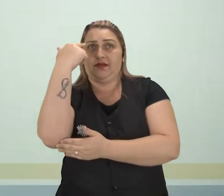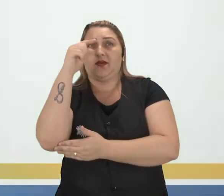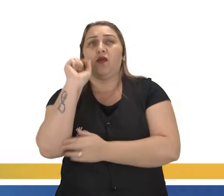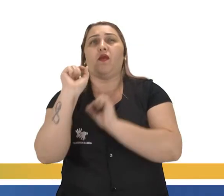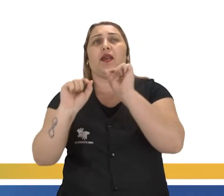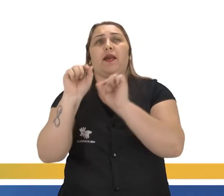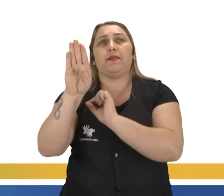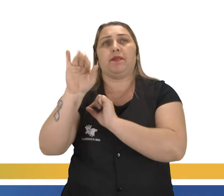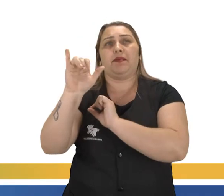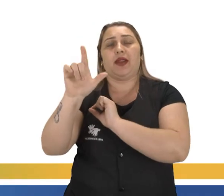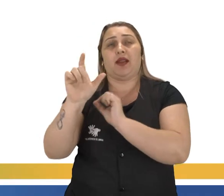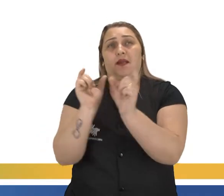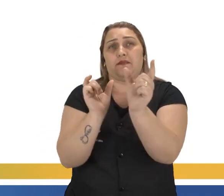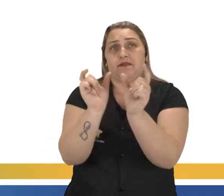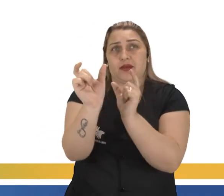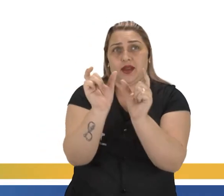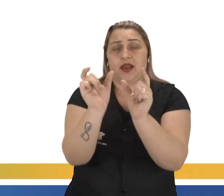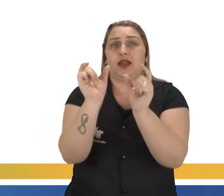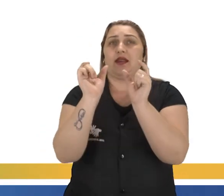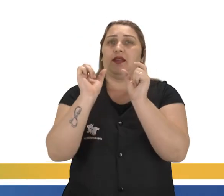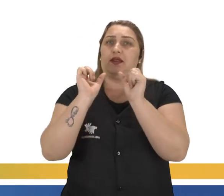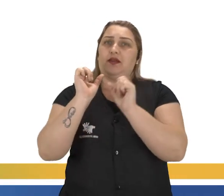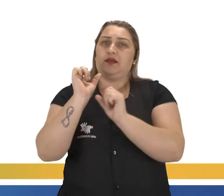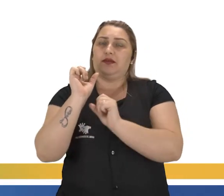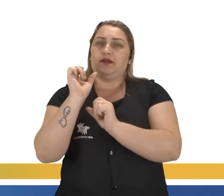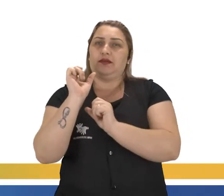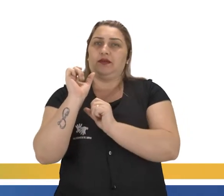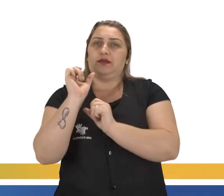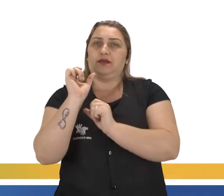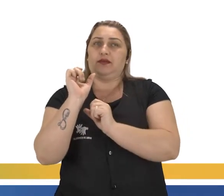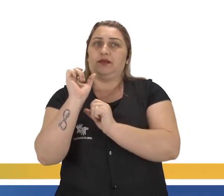biléxicos? São palavras que possuem uma